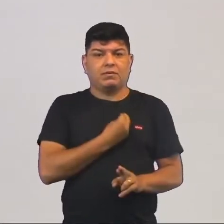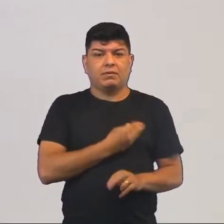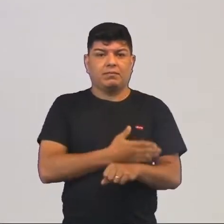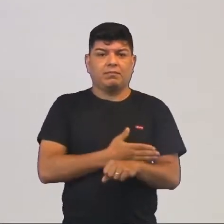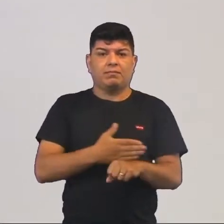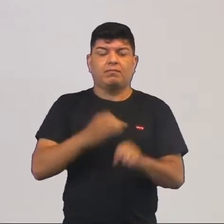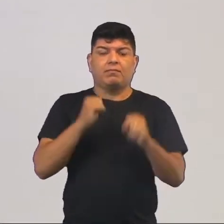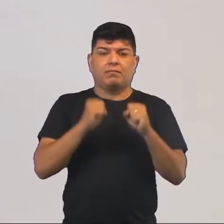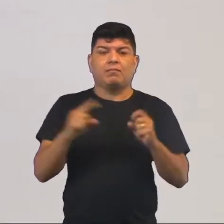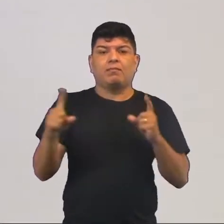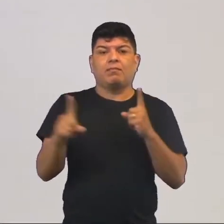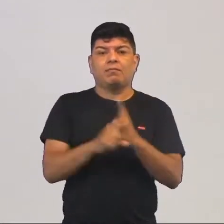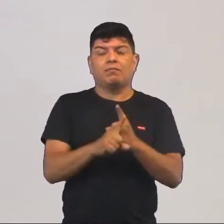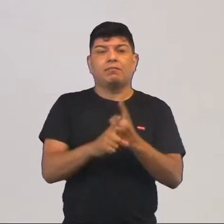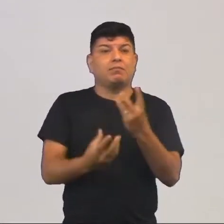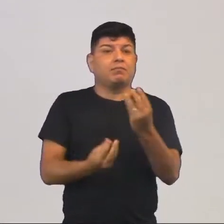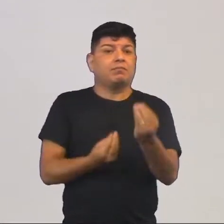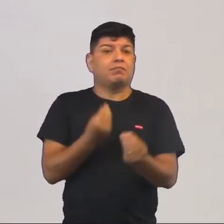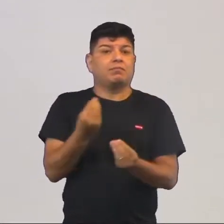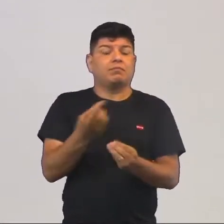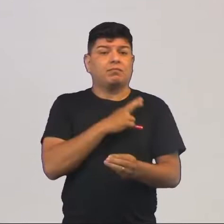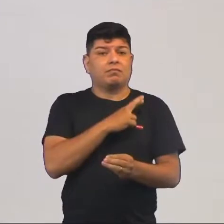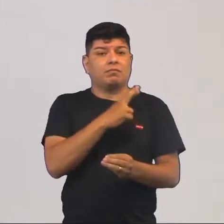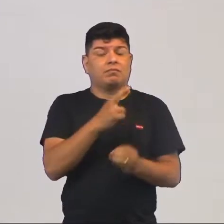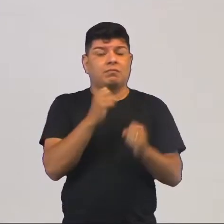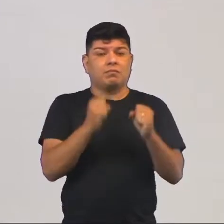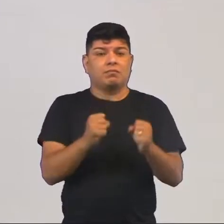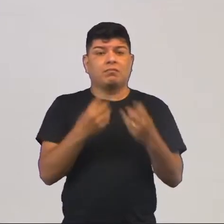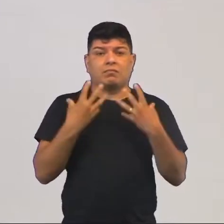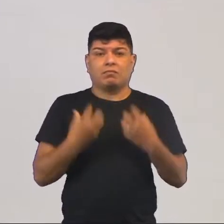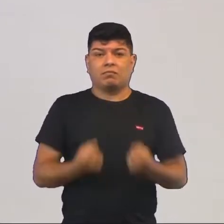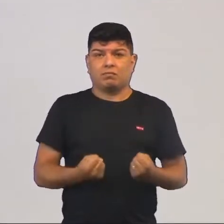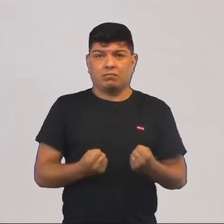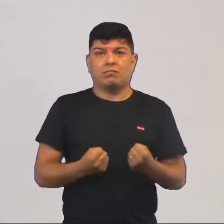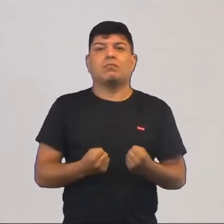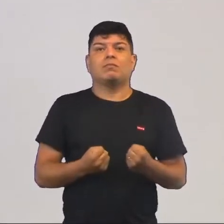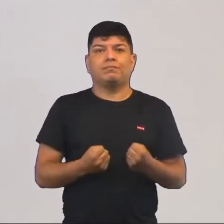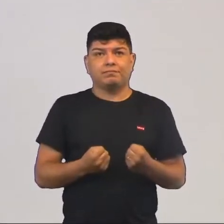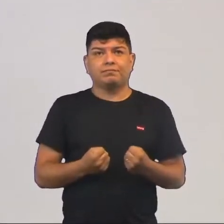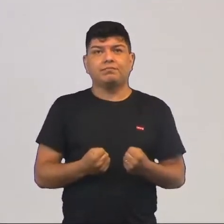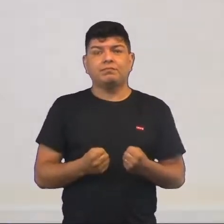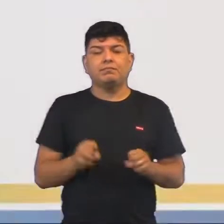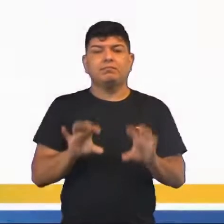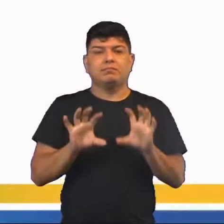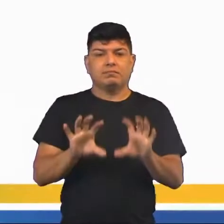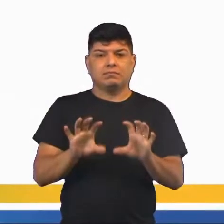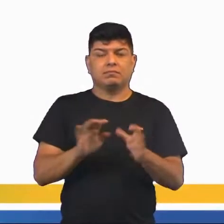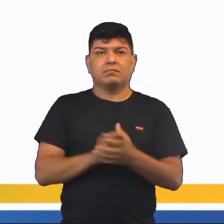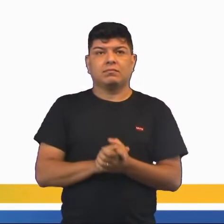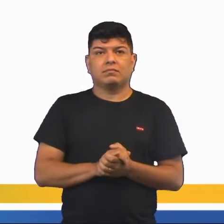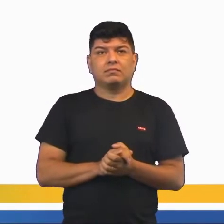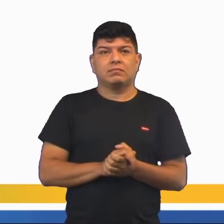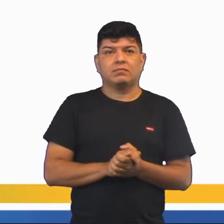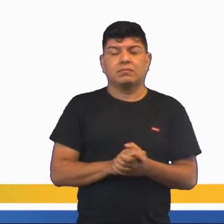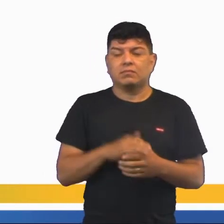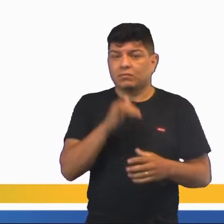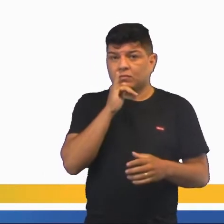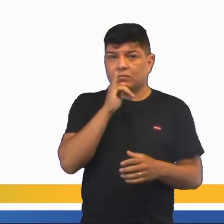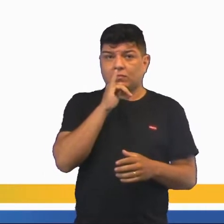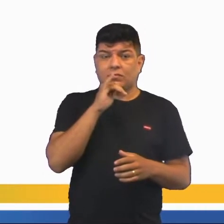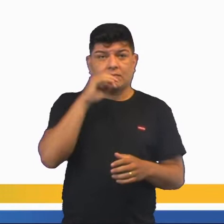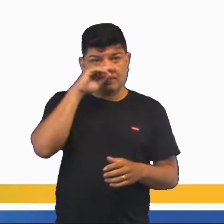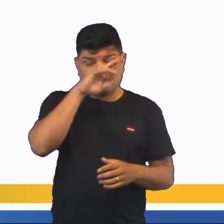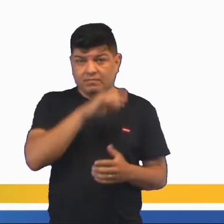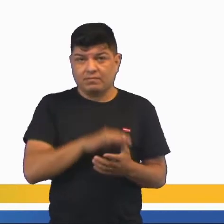comumente pode encontrar e como que as religiões podem atender a essa questão. Por